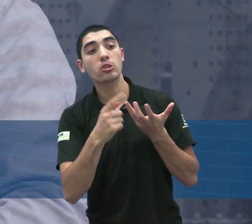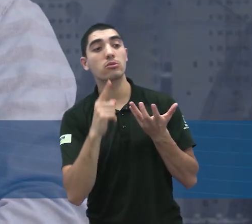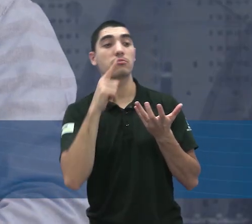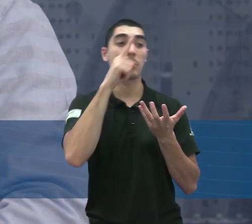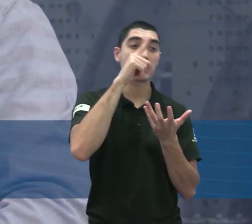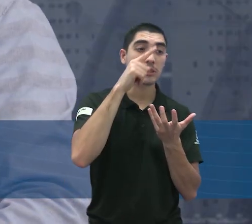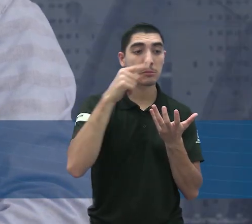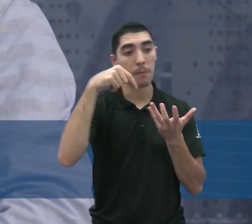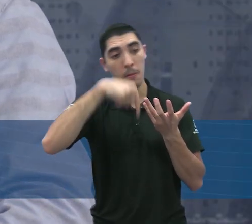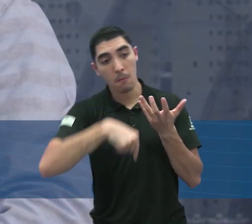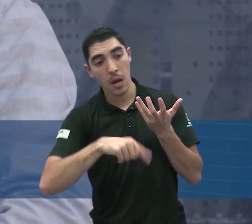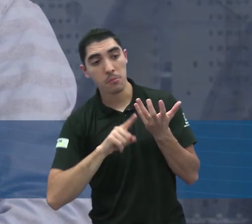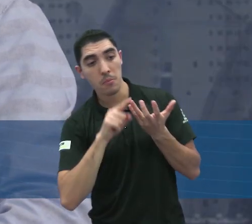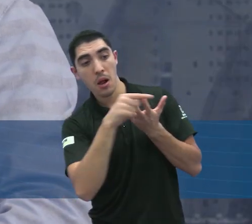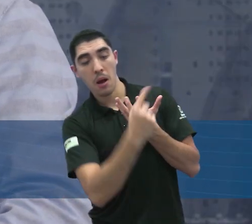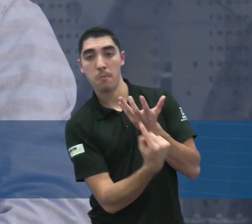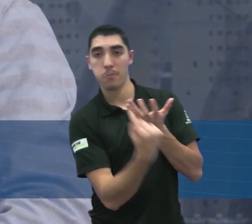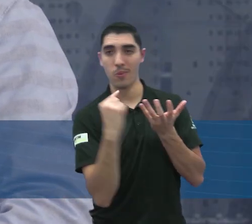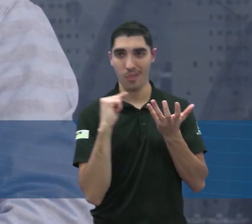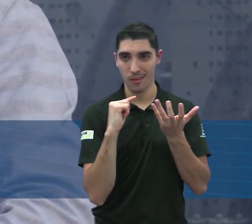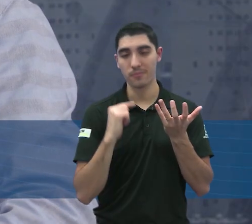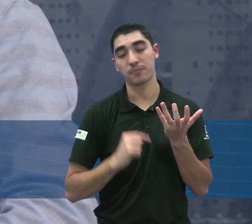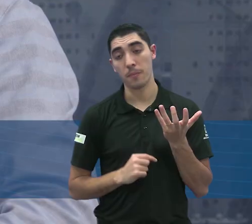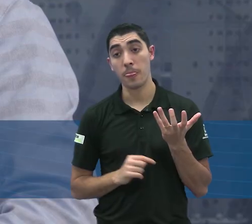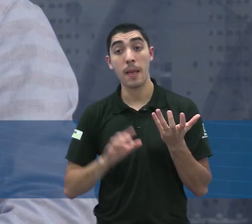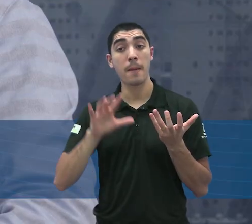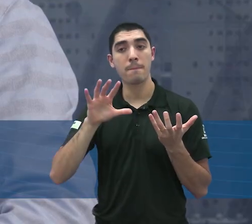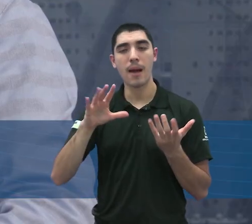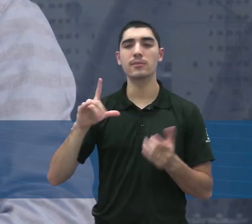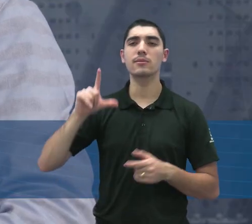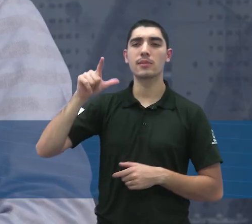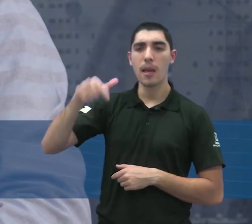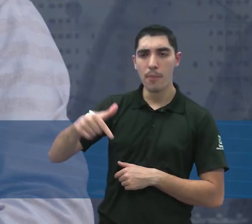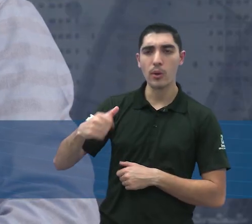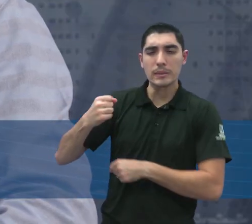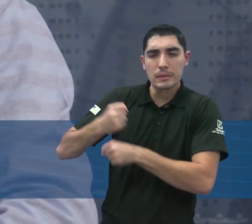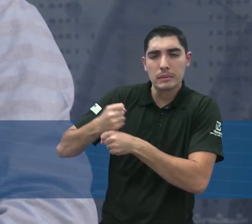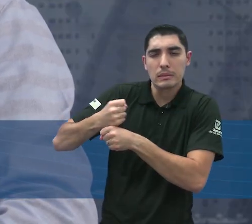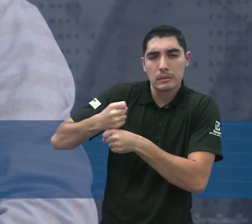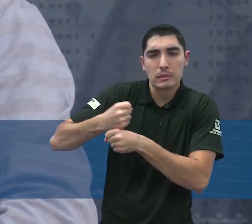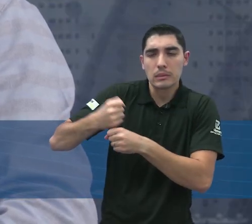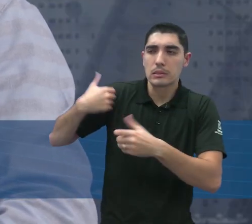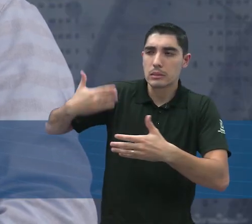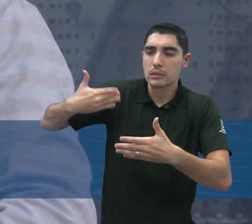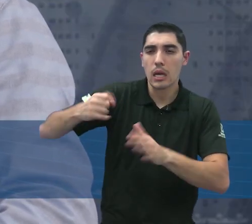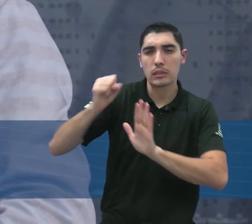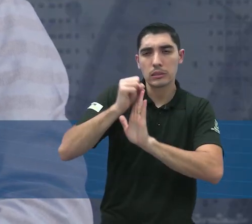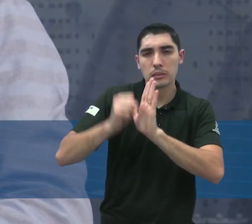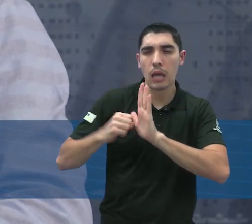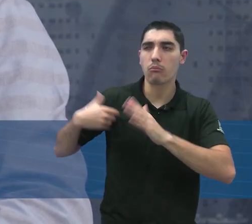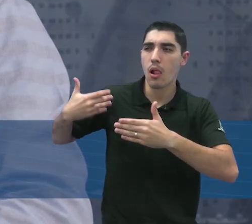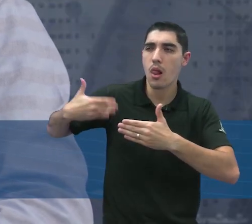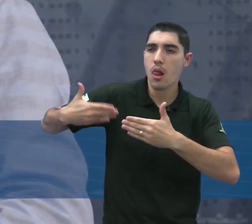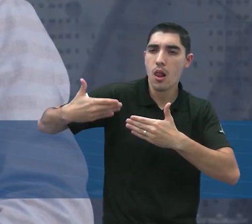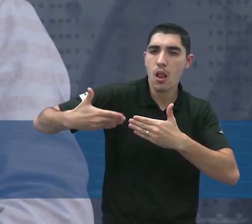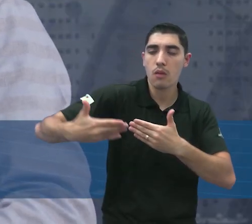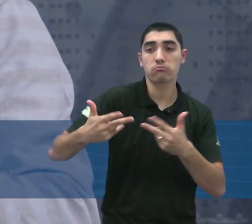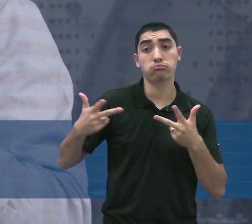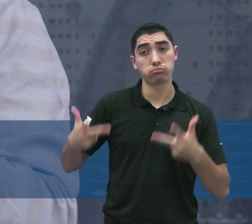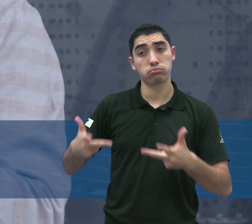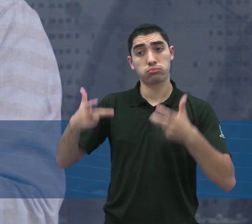espacial, de orientação. Mas ao longo do tempo, ao longo dos séculos, melhor dizendo, foi mostrado como uma forma